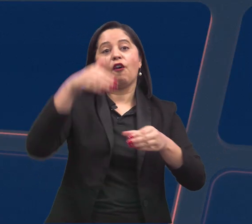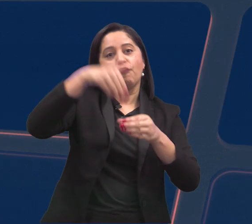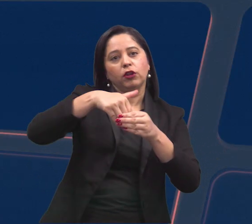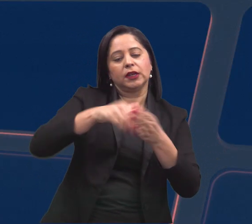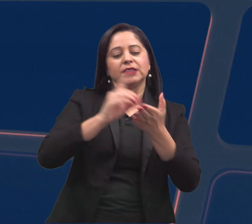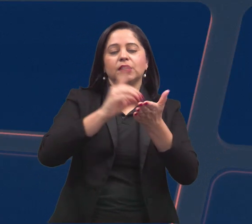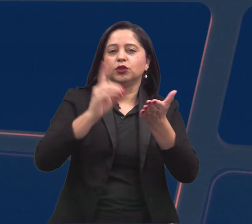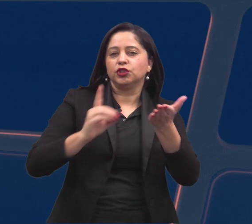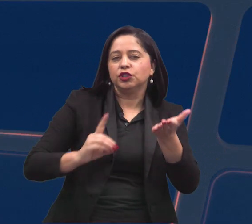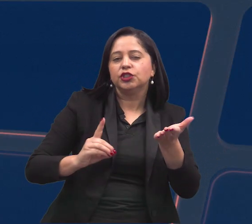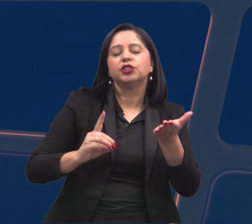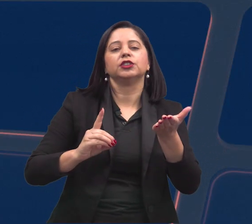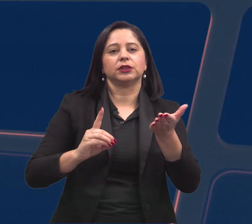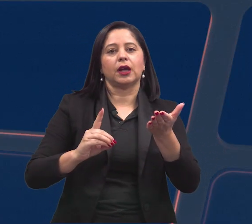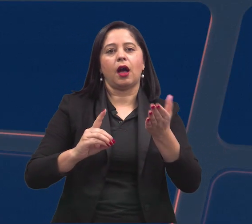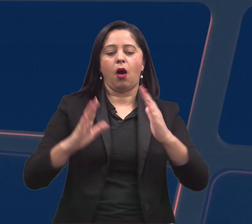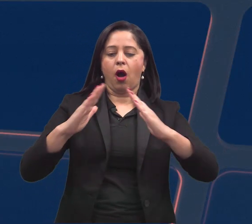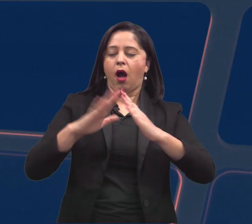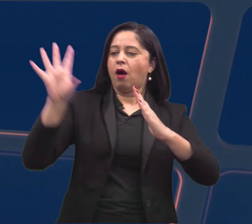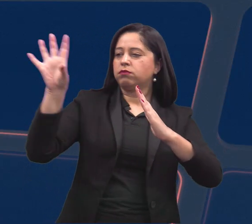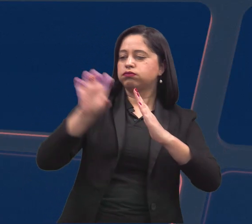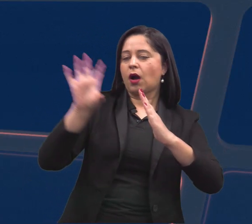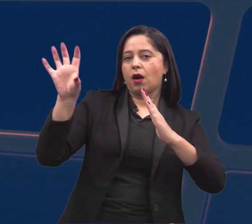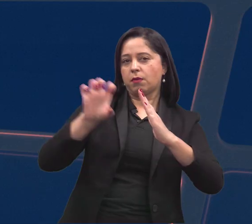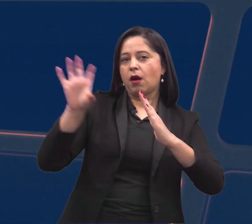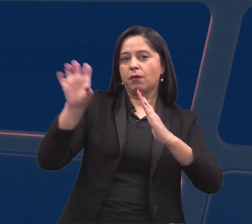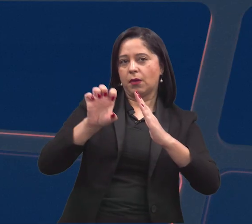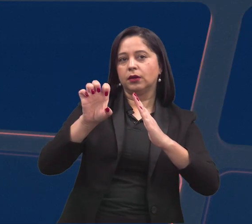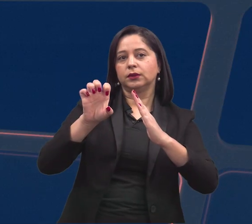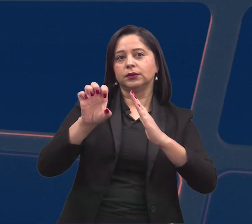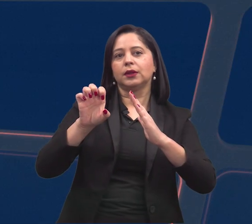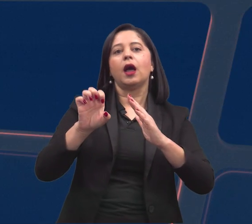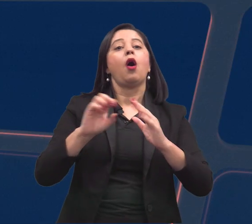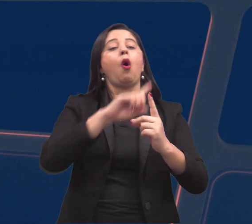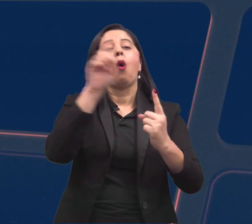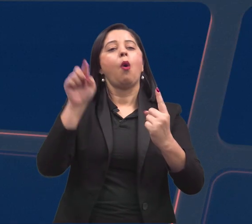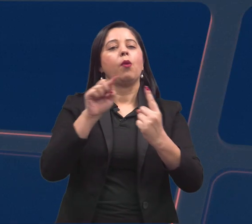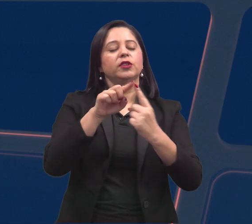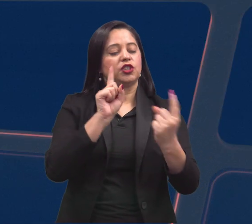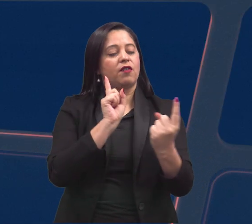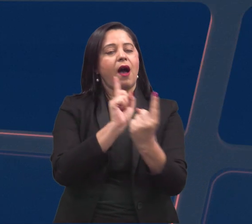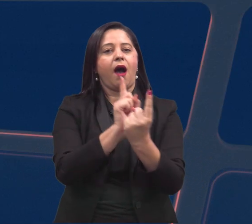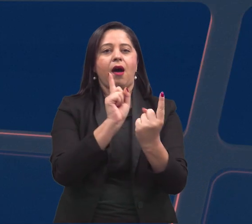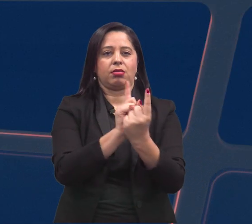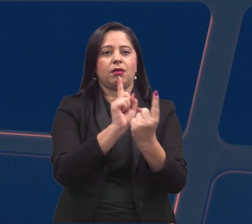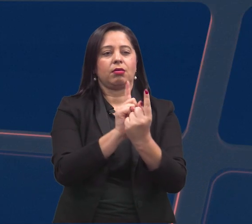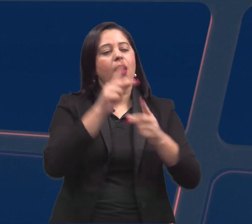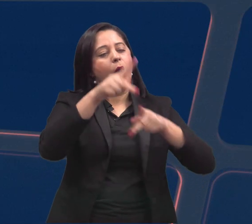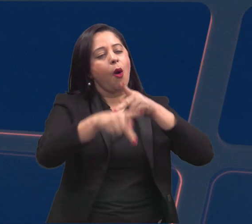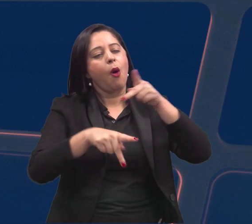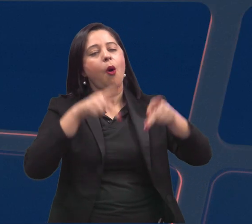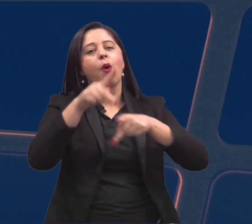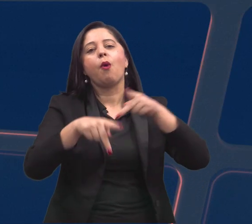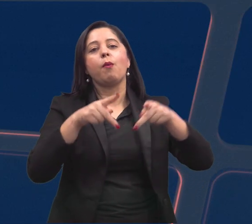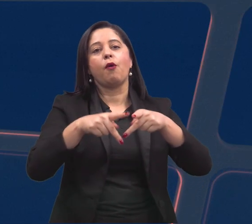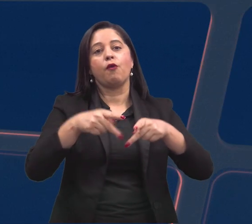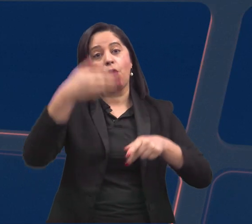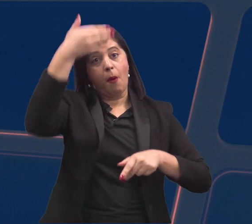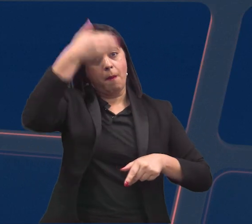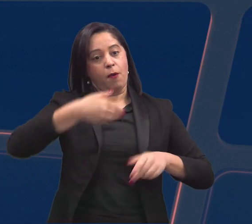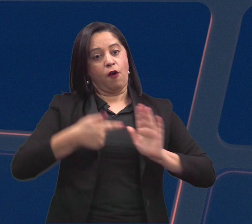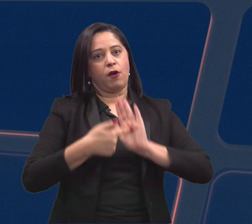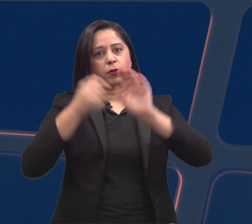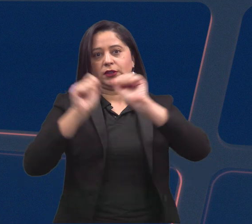Processos digitais, energia solar e mais agilidade nas votações. Tudo isso para atender a população joseense com